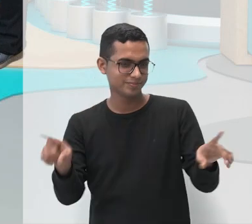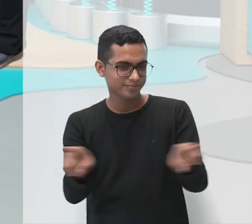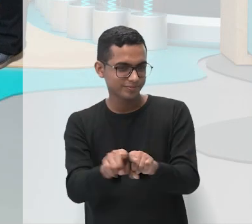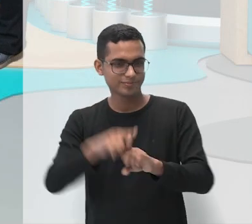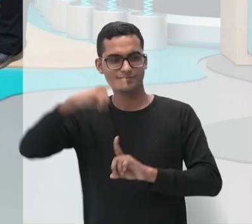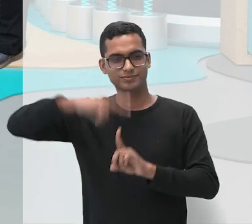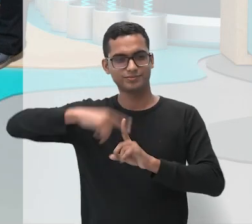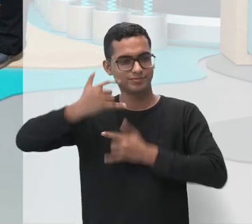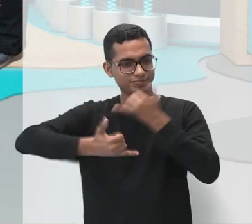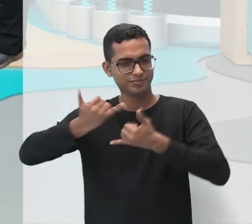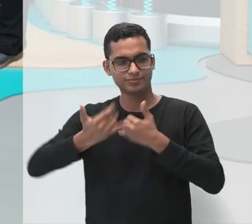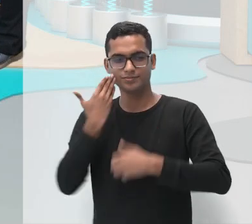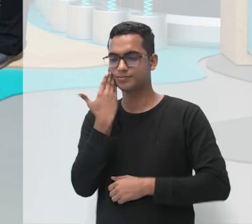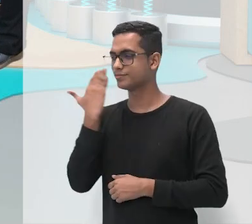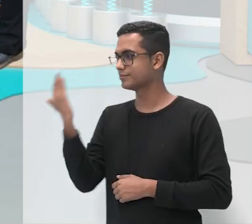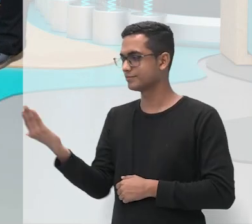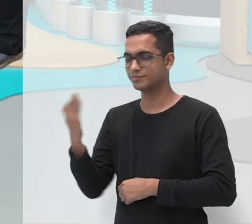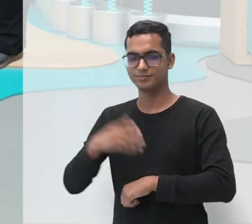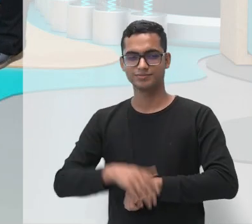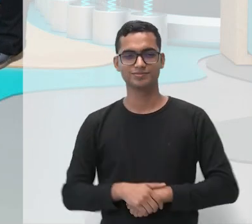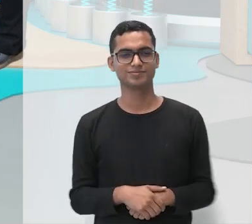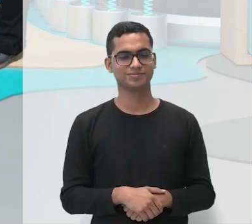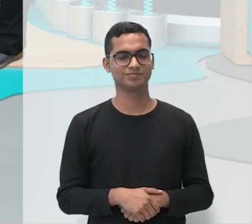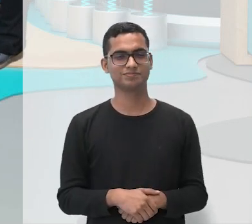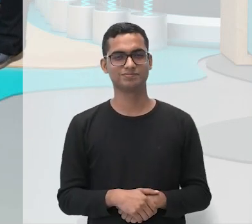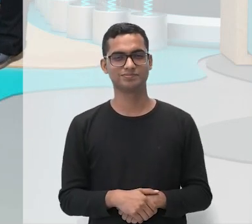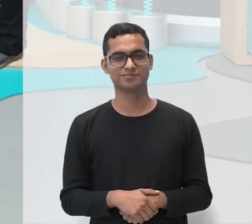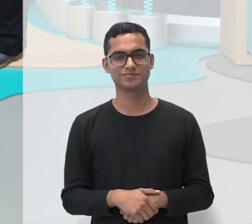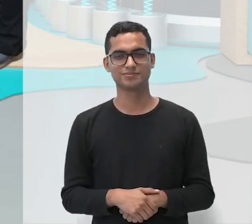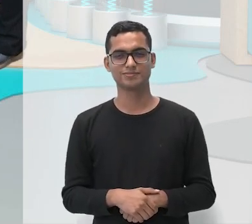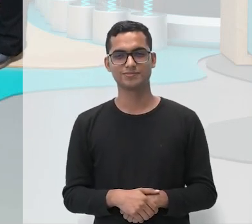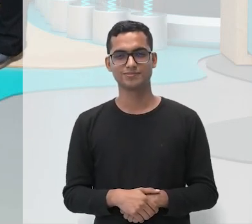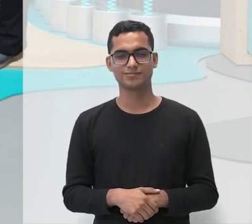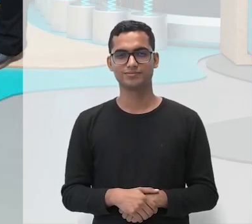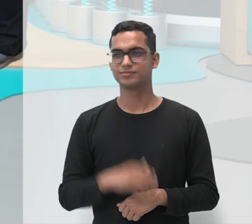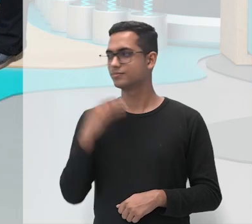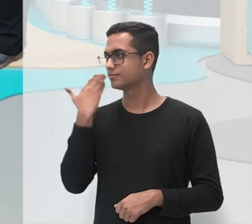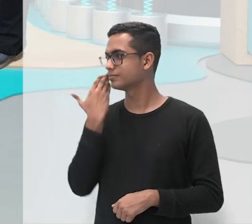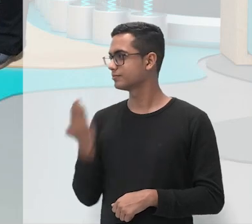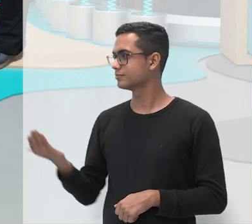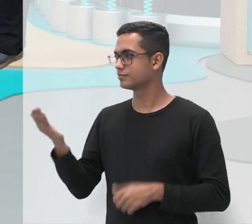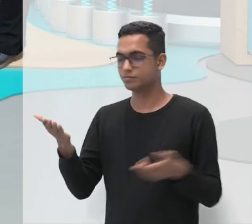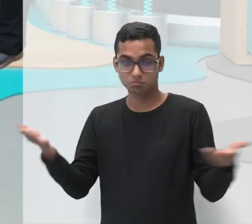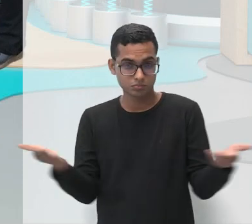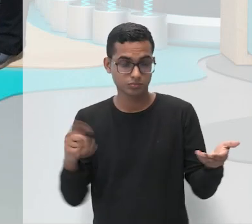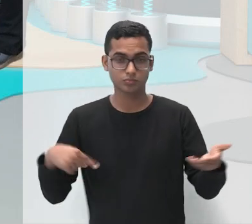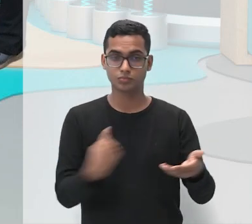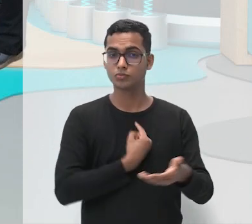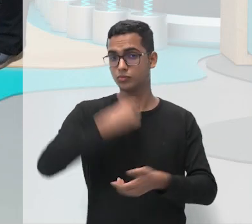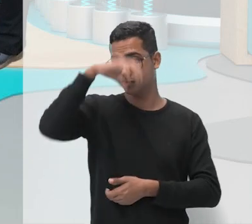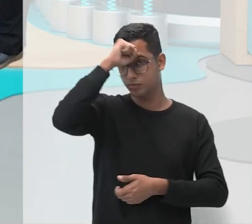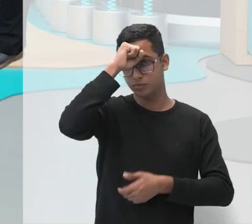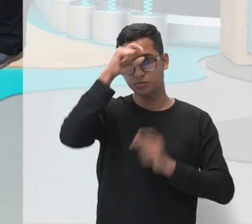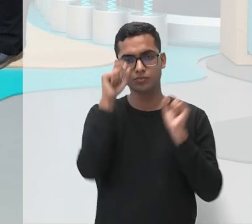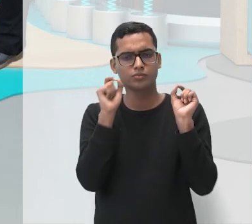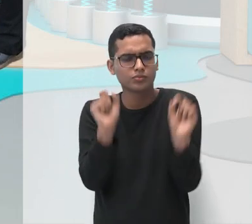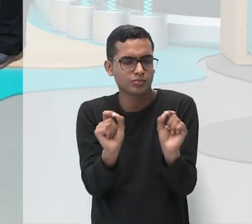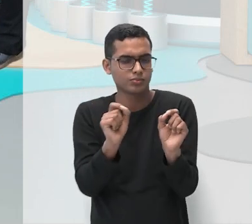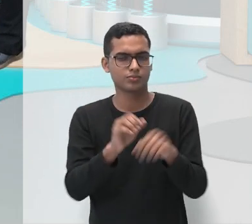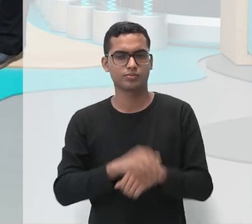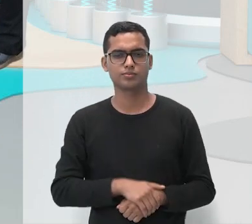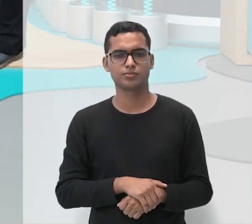jogo, desse tipo de brincadeira. Certo? Muito bem, então agora nós vamos conhecer um pouquinho